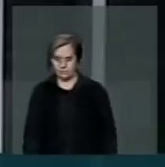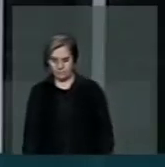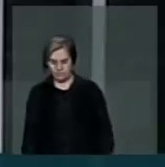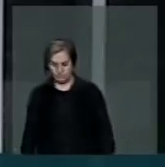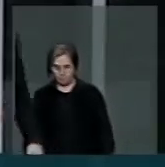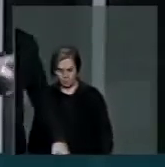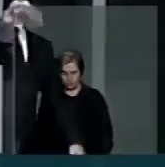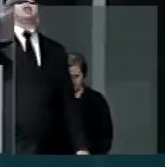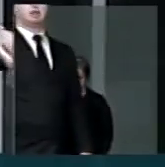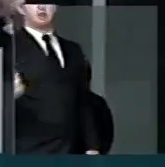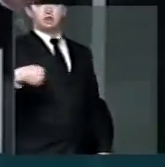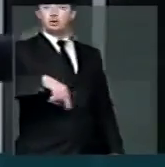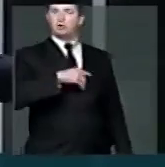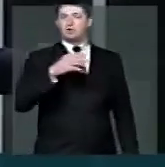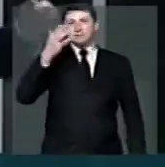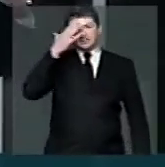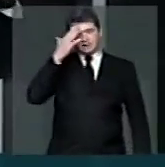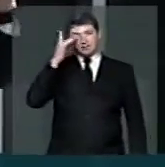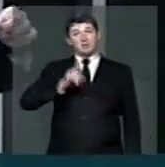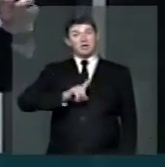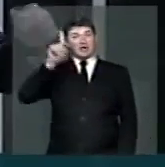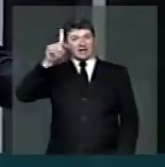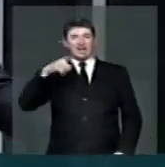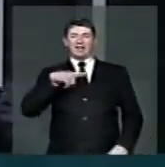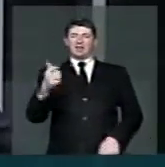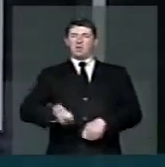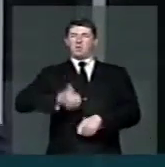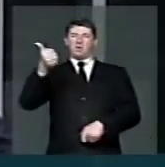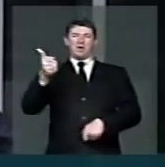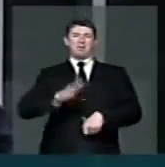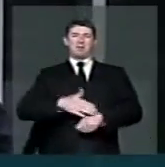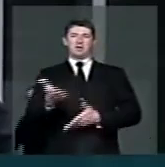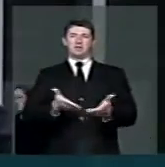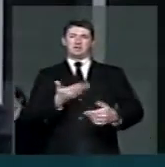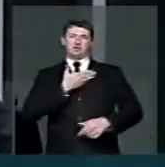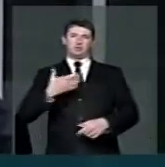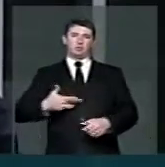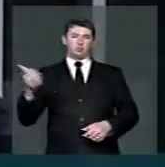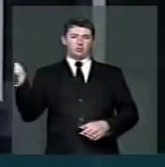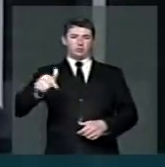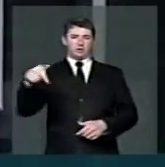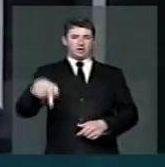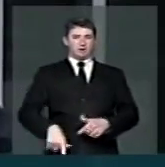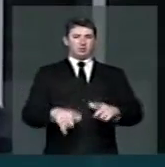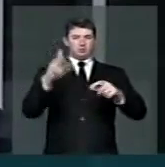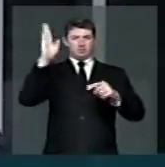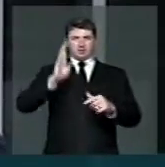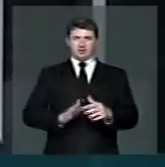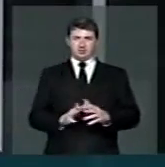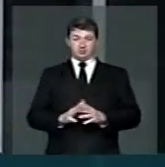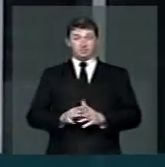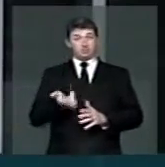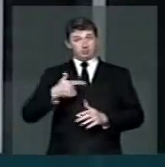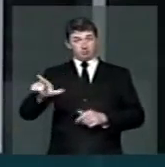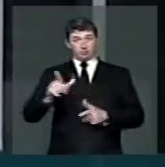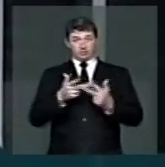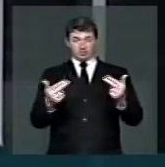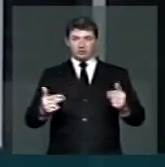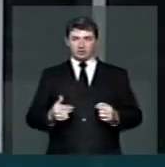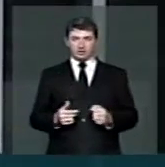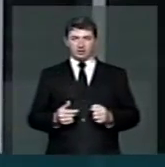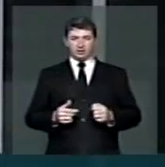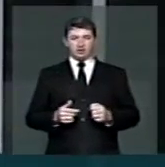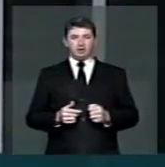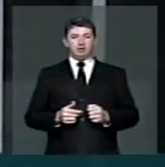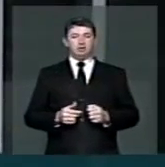público oferecido é de muito melhor qualidade do que o serviço público oferecido aqui no nosso país. Outro ponto essencial,